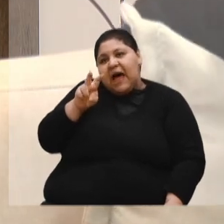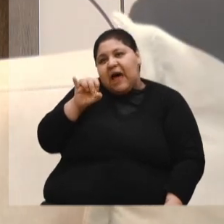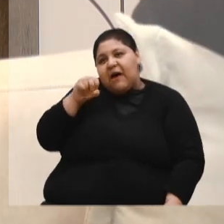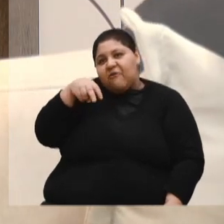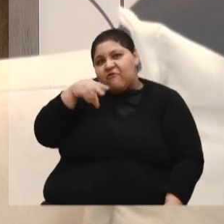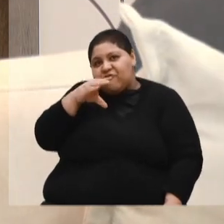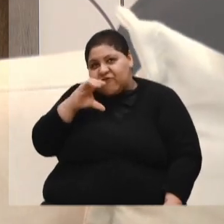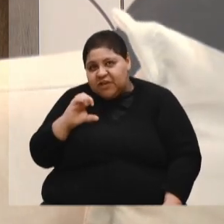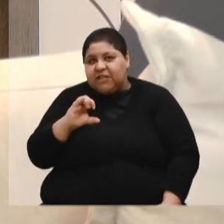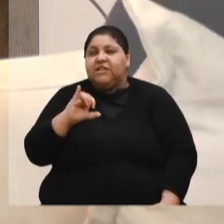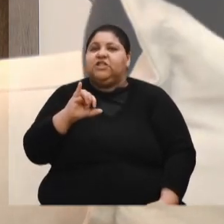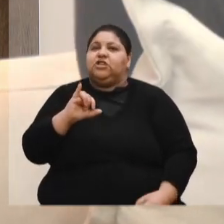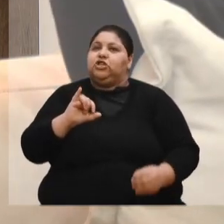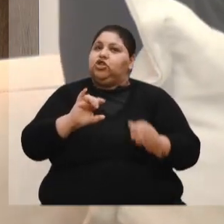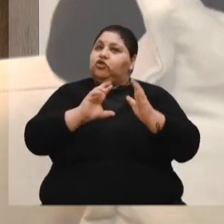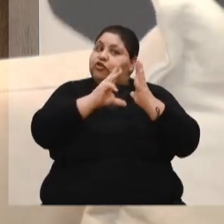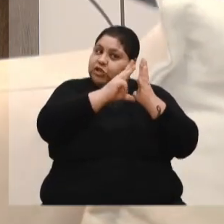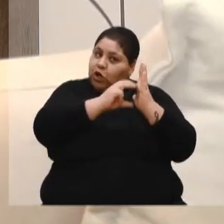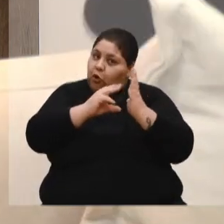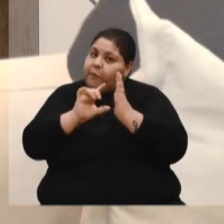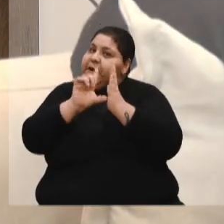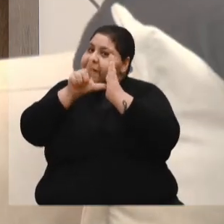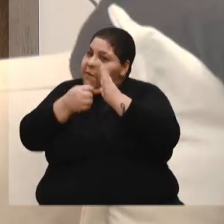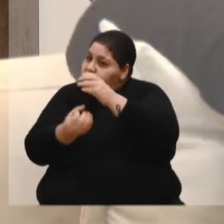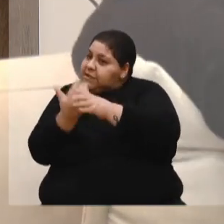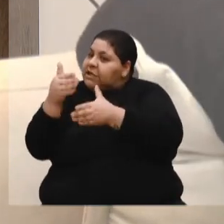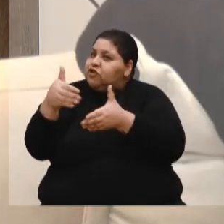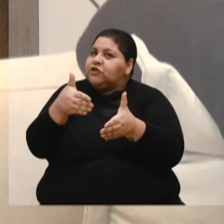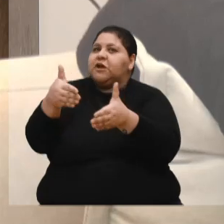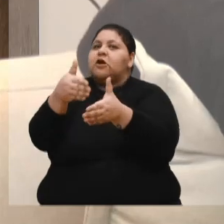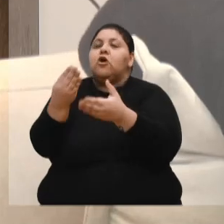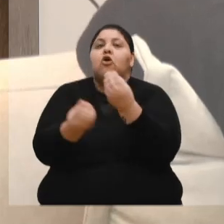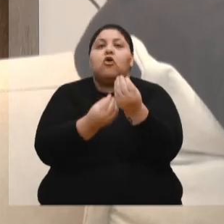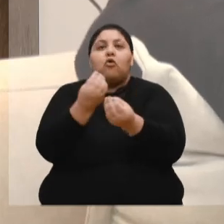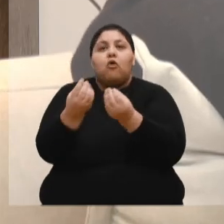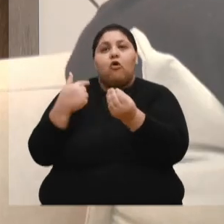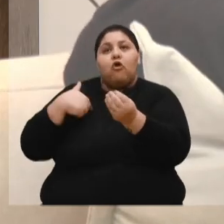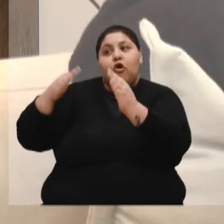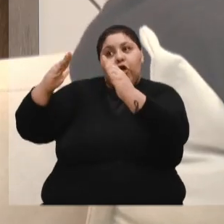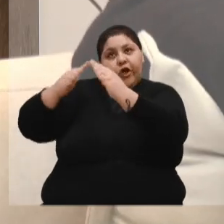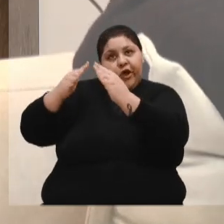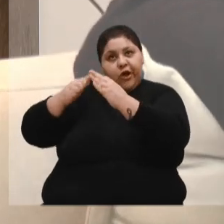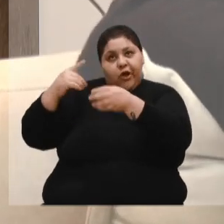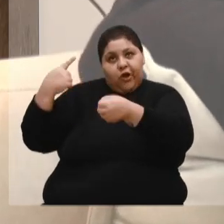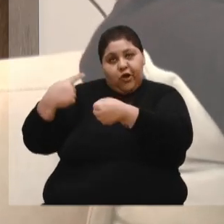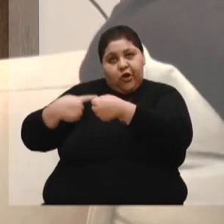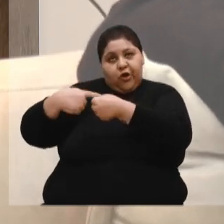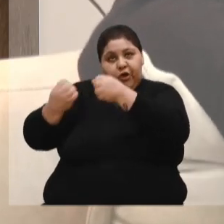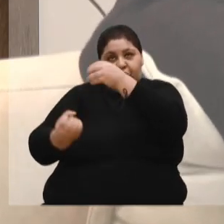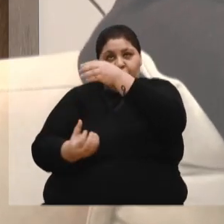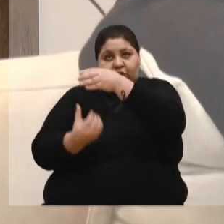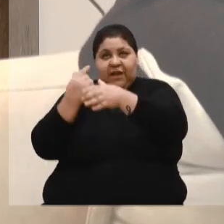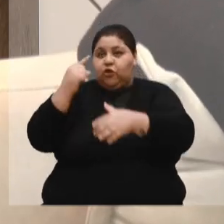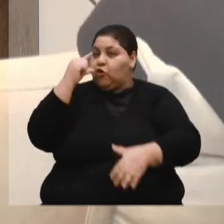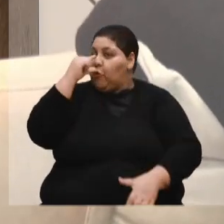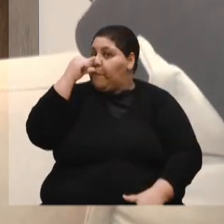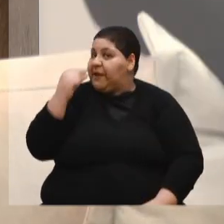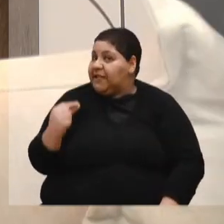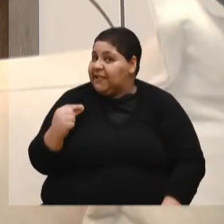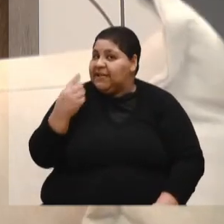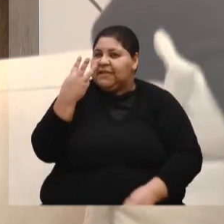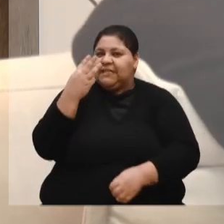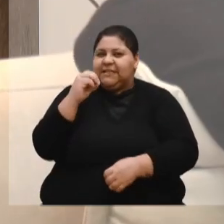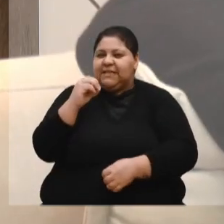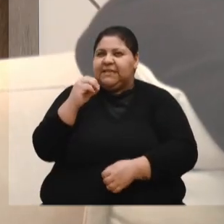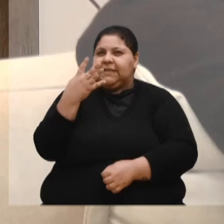né? Você copia alguém e depois cria seu caminho. Então, como também eu morei na cidade do criador do Pinóquio,